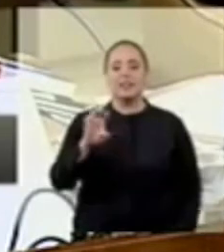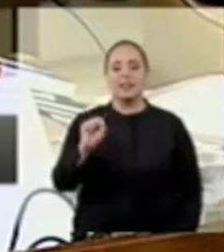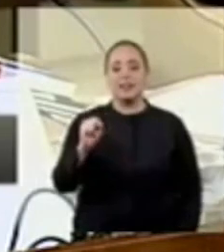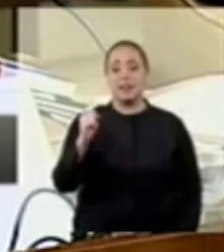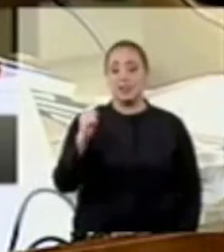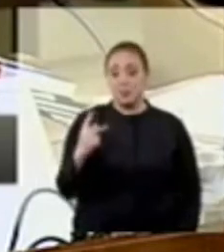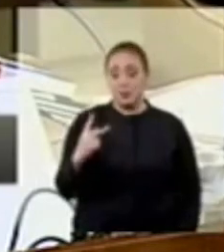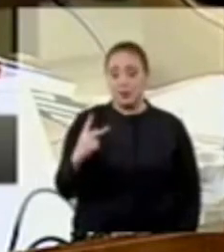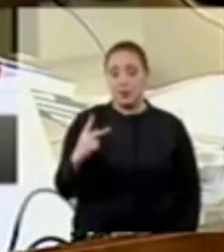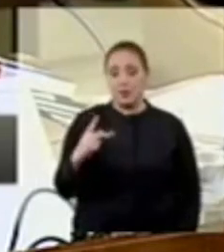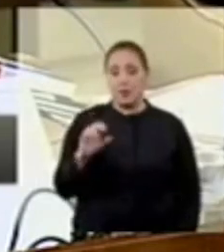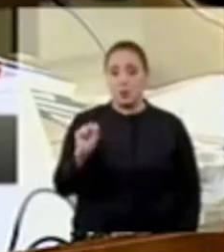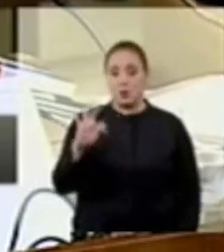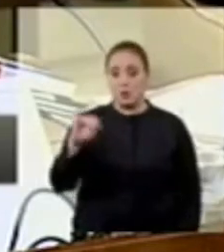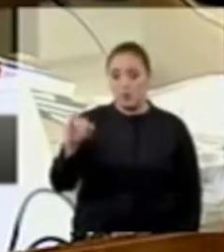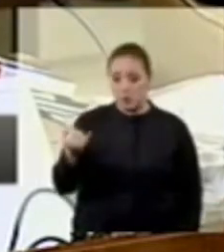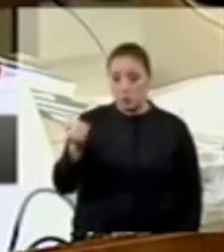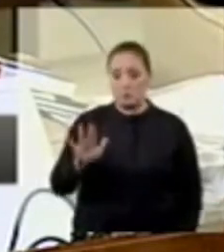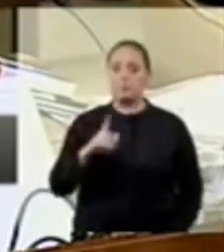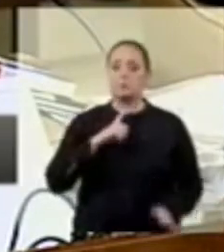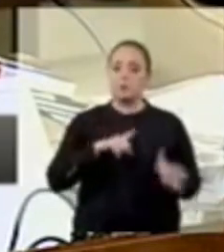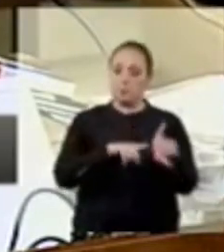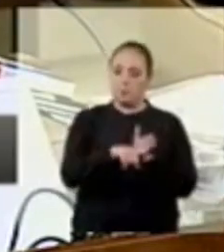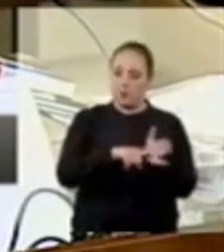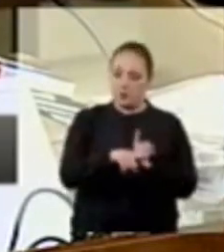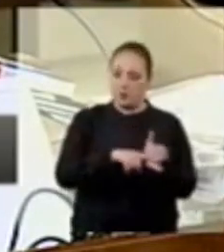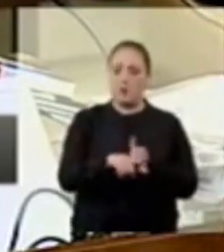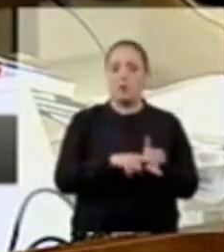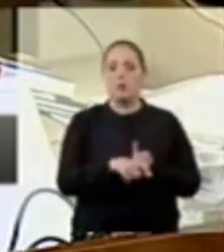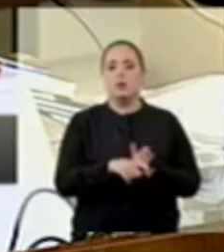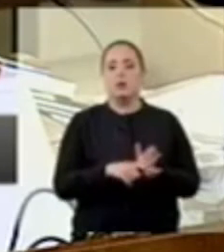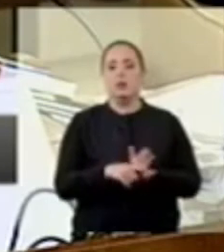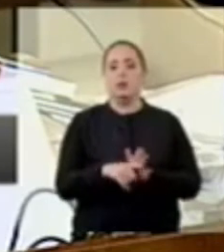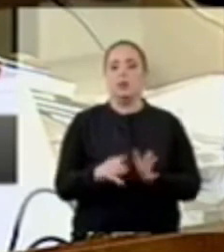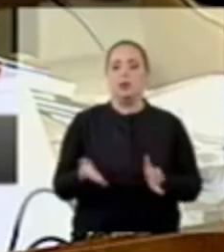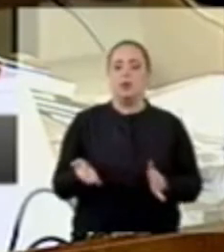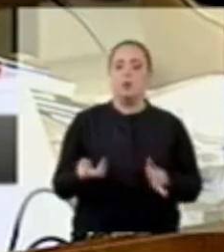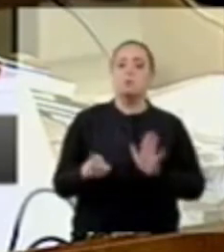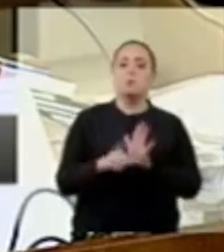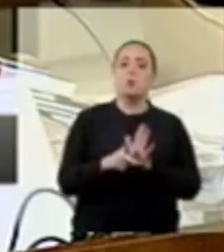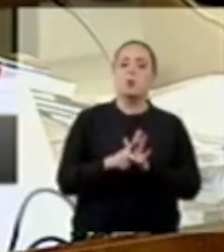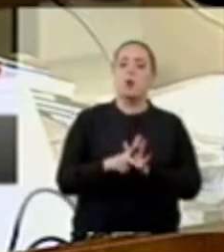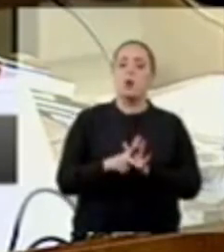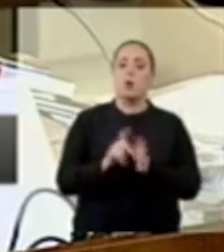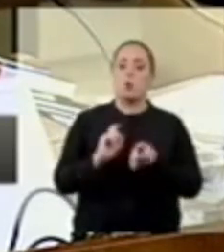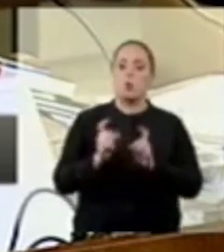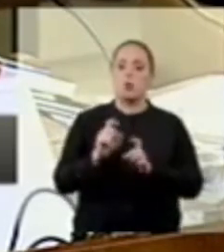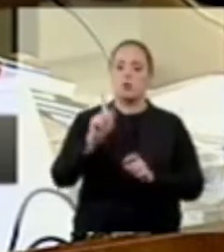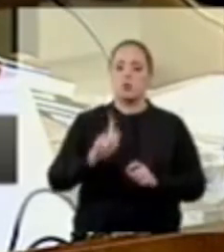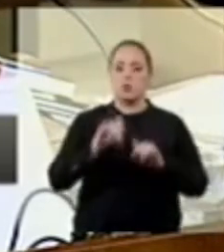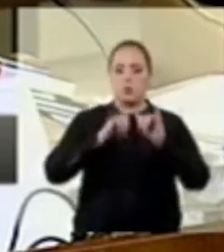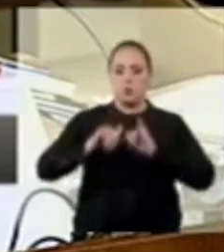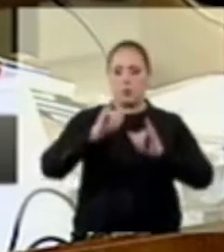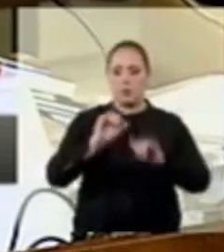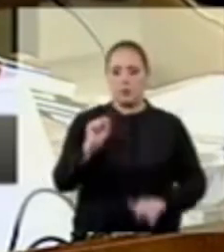no superior tribunal de justiça segundo pesquisa desenvolvida pela coordenadoria de gestão de informação